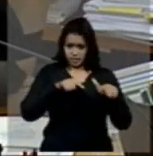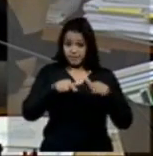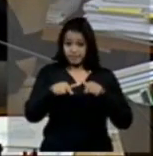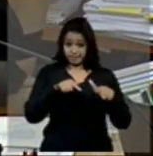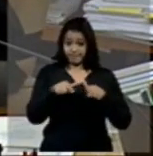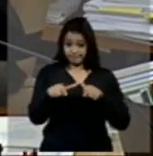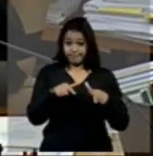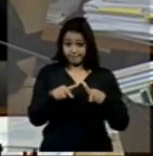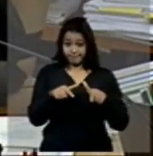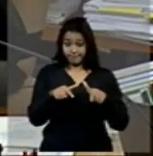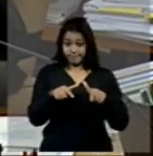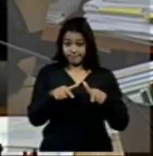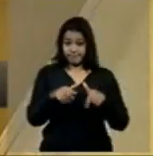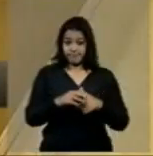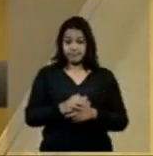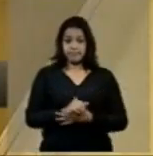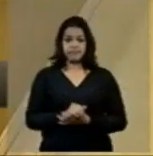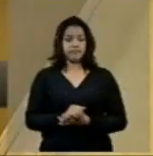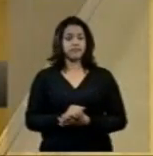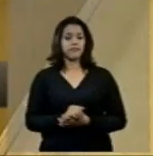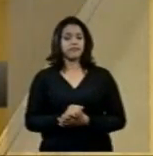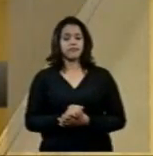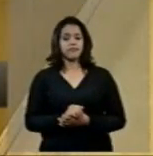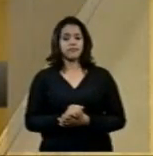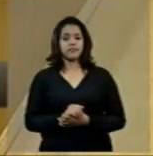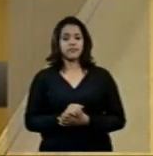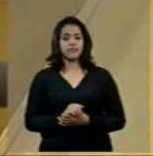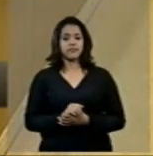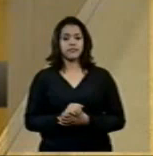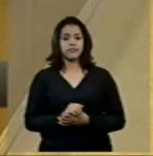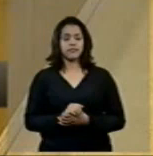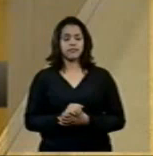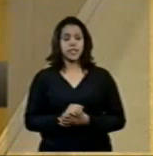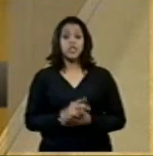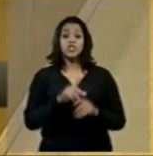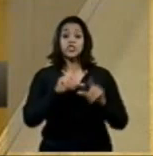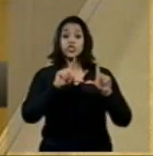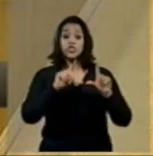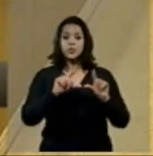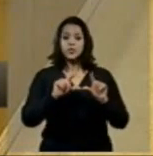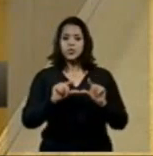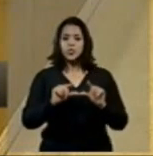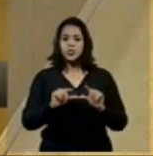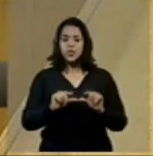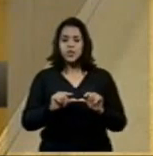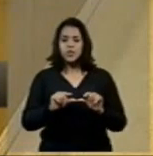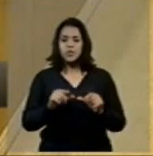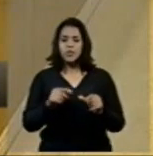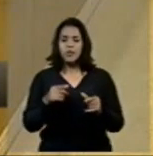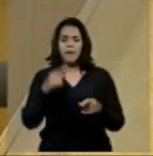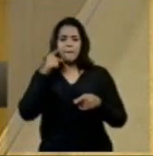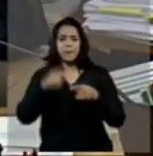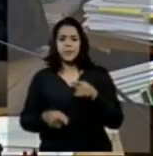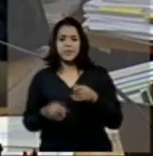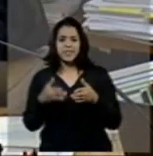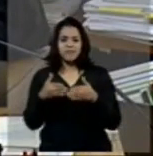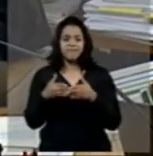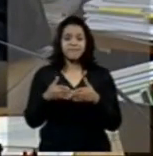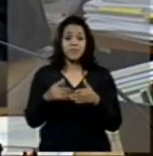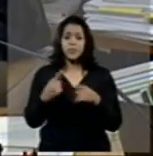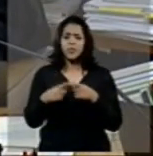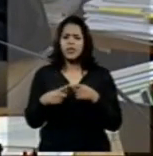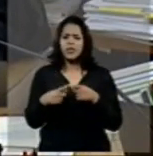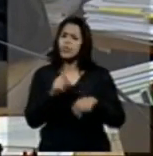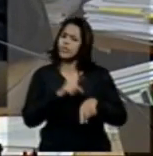do trabalho, passou a minorar as restrições em razão